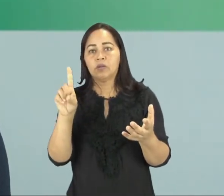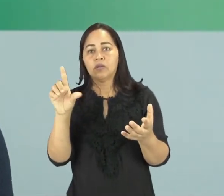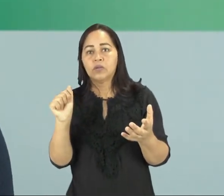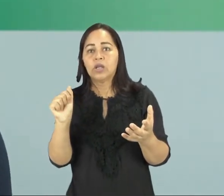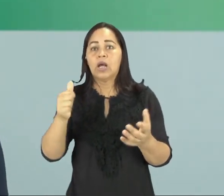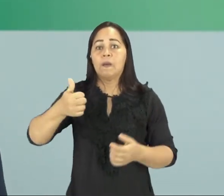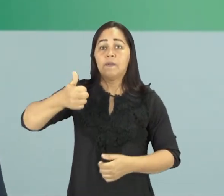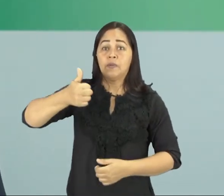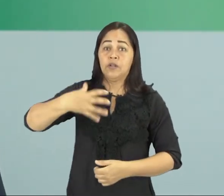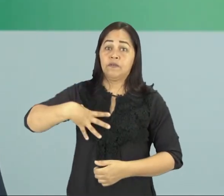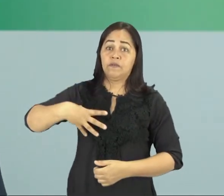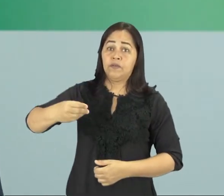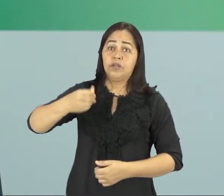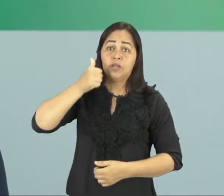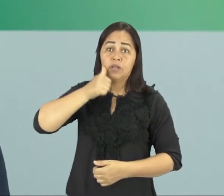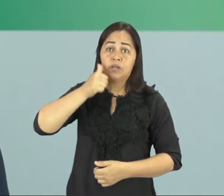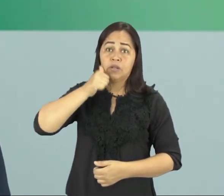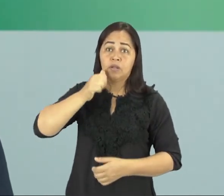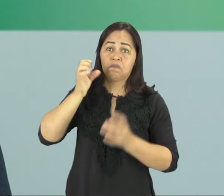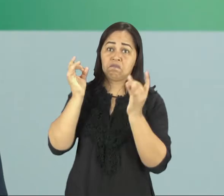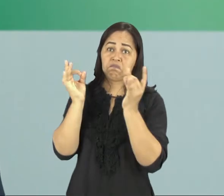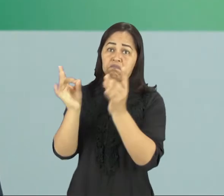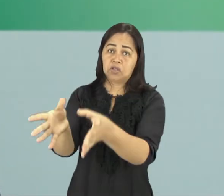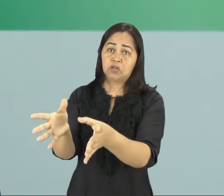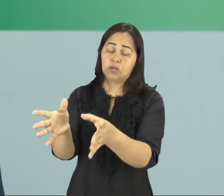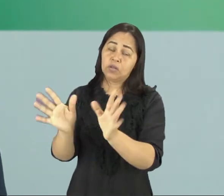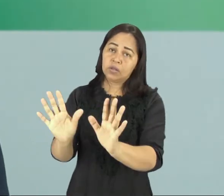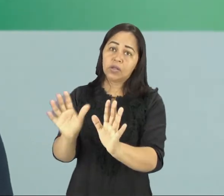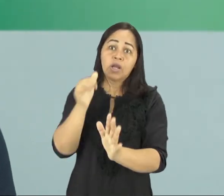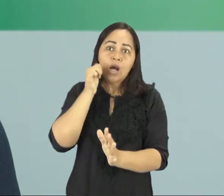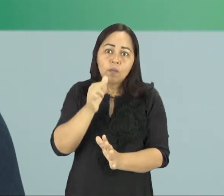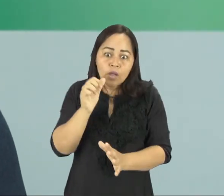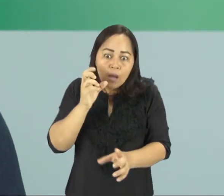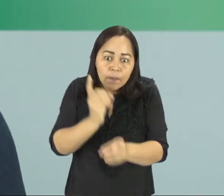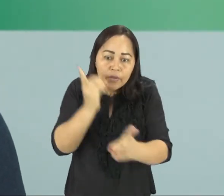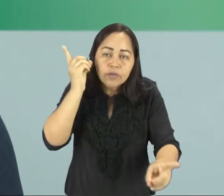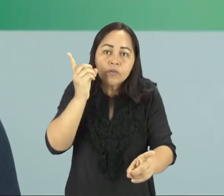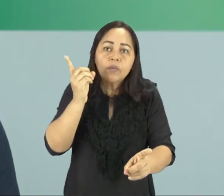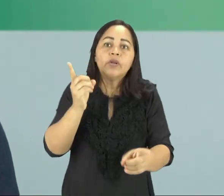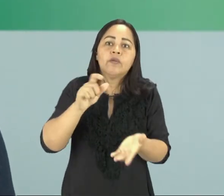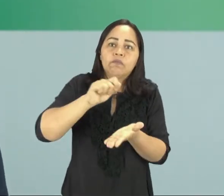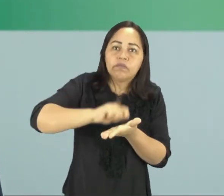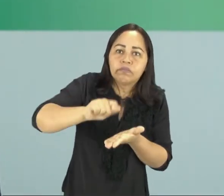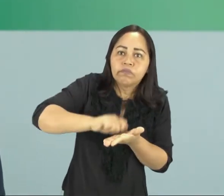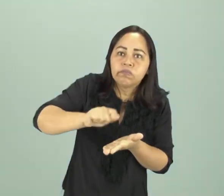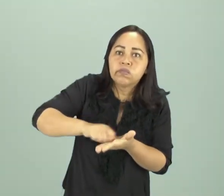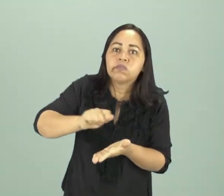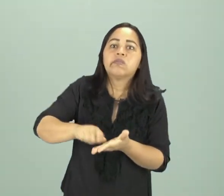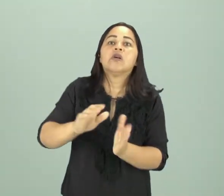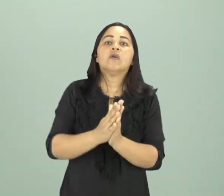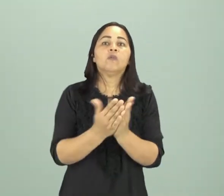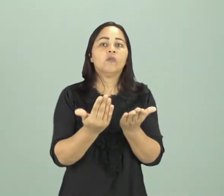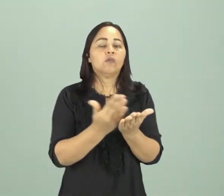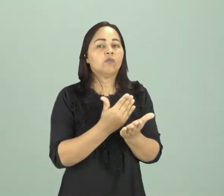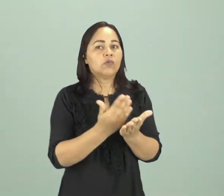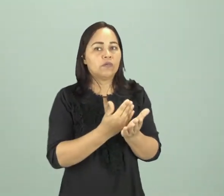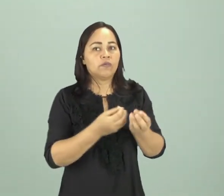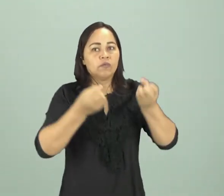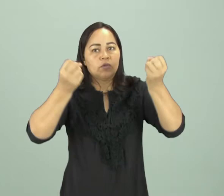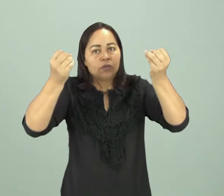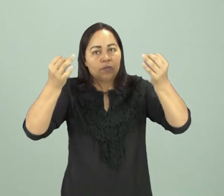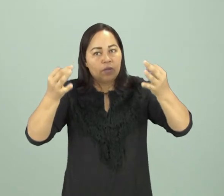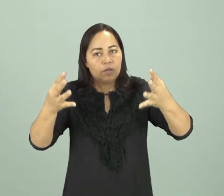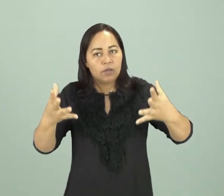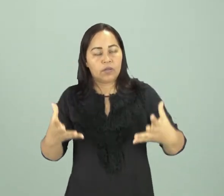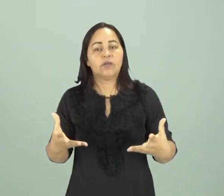foi abandonada, e essa escritora descobriu toda essa história e decidiu criar um livro, fez um romance contando um